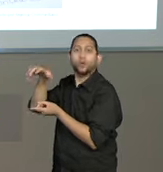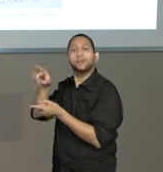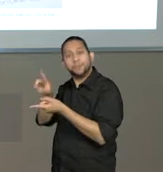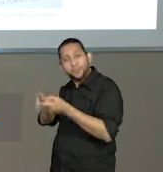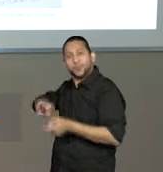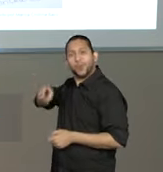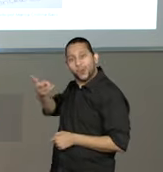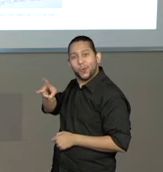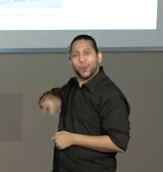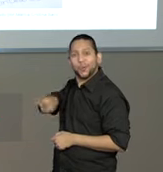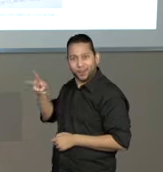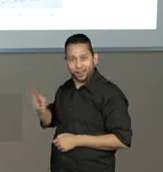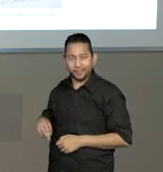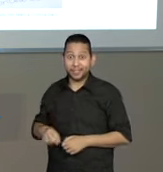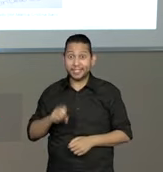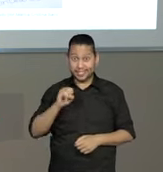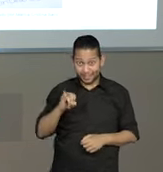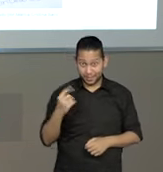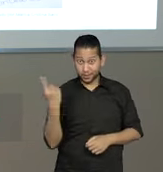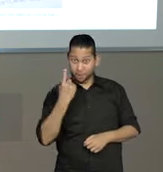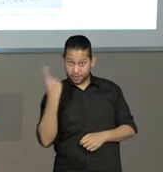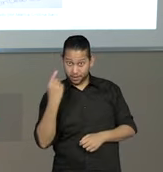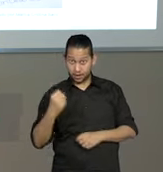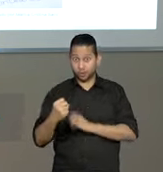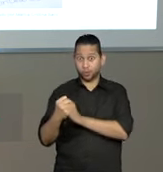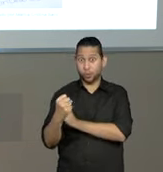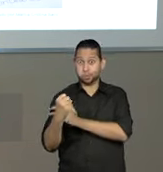músculo puxa o